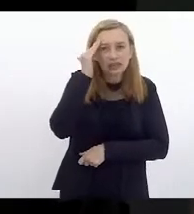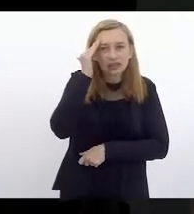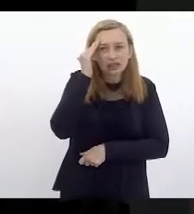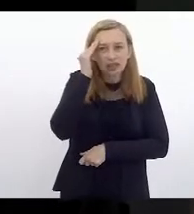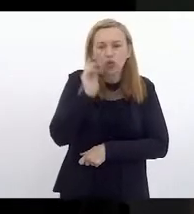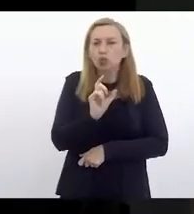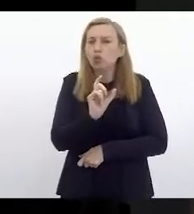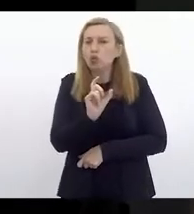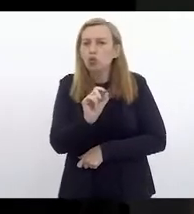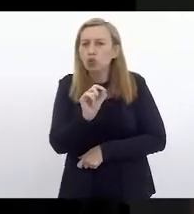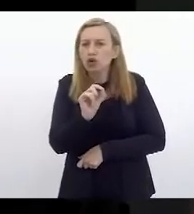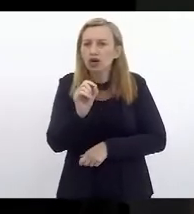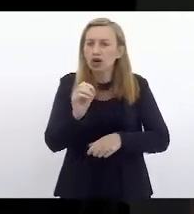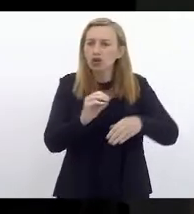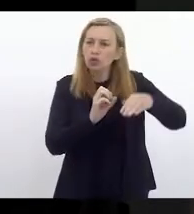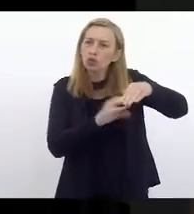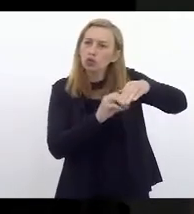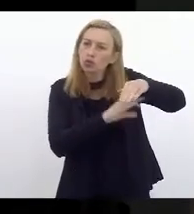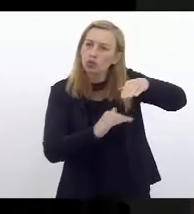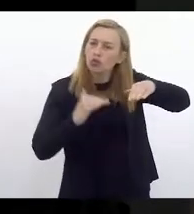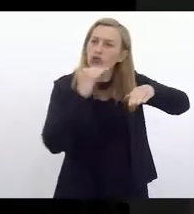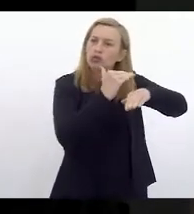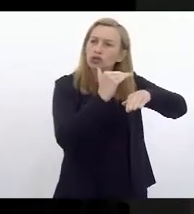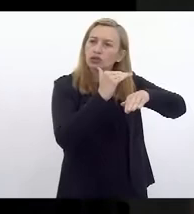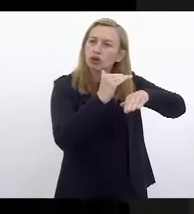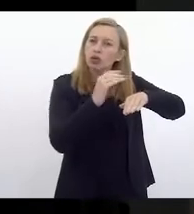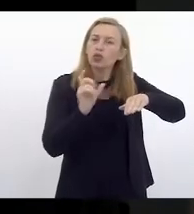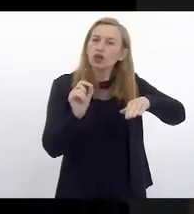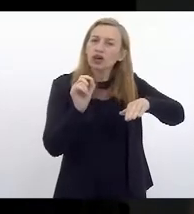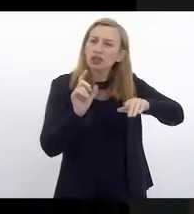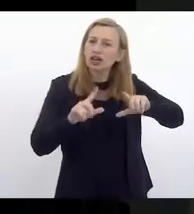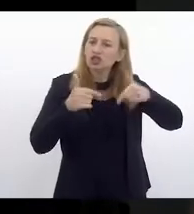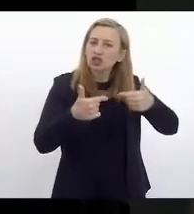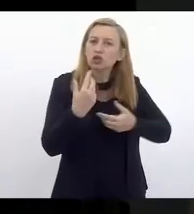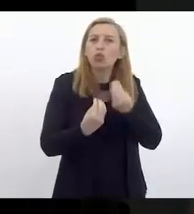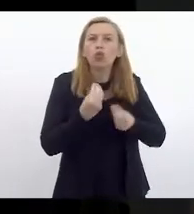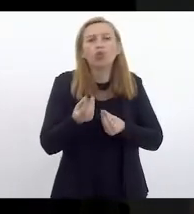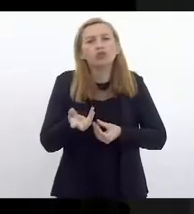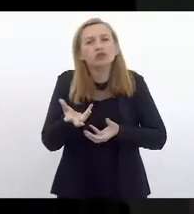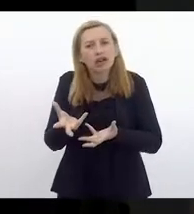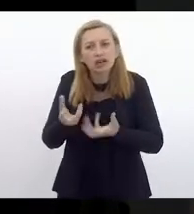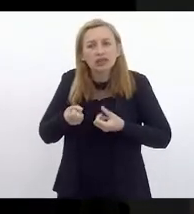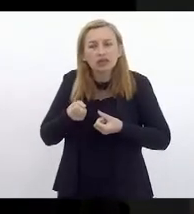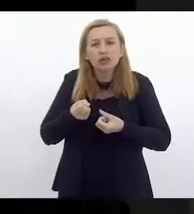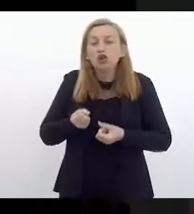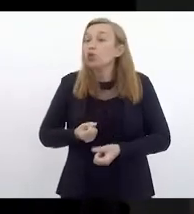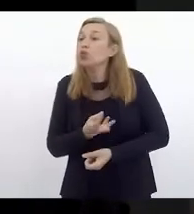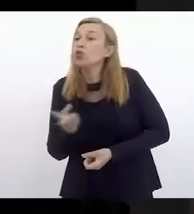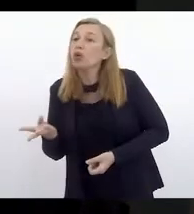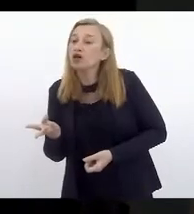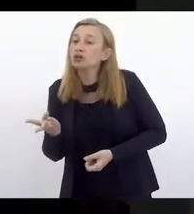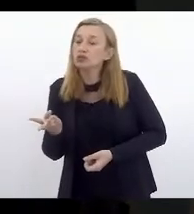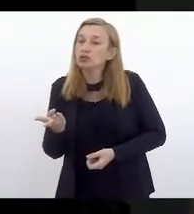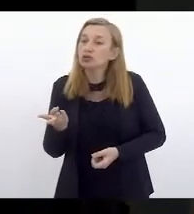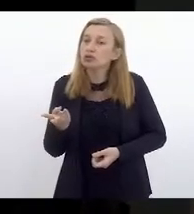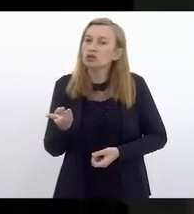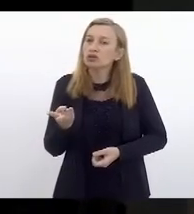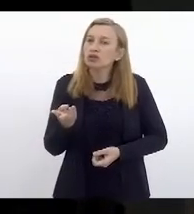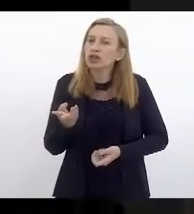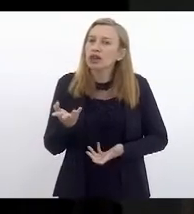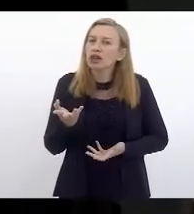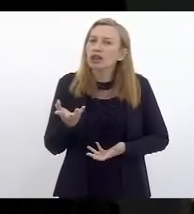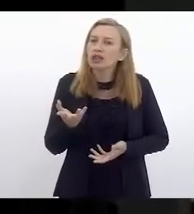o que, que o Fundo Soberano, em que ele está aplicando, quanto ele está recebendo e quanto que ele está